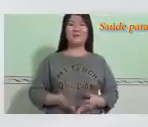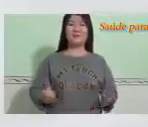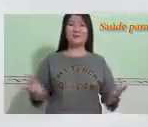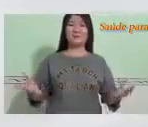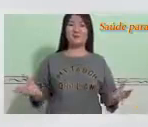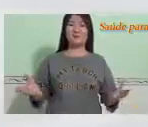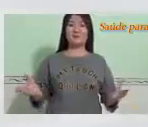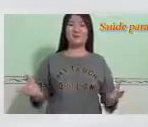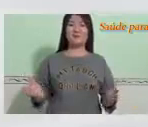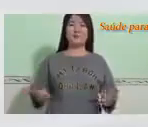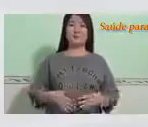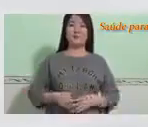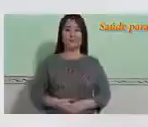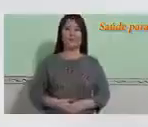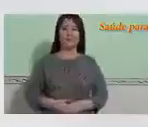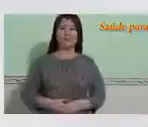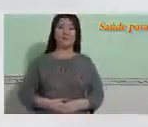reprodutivo.